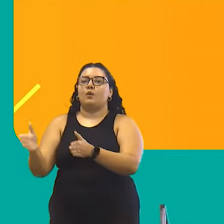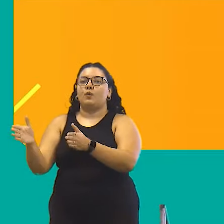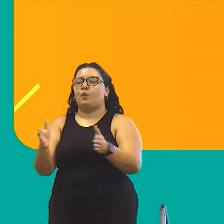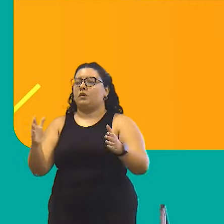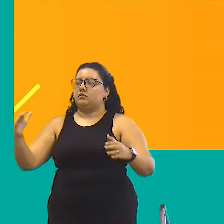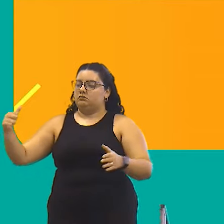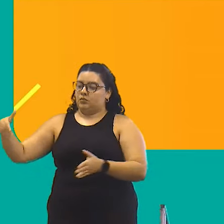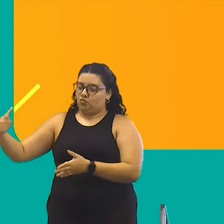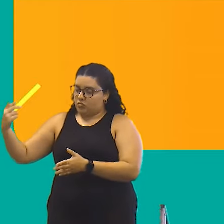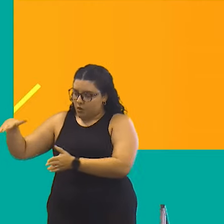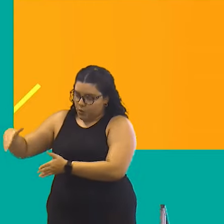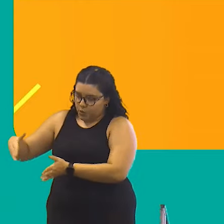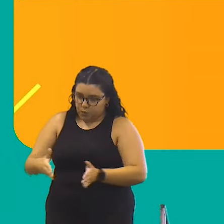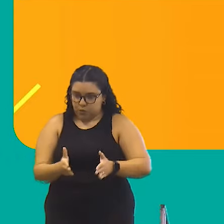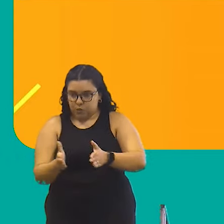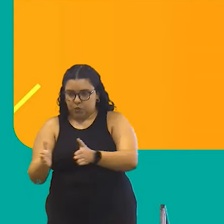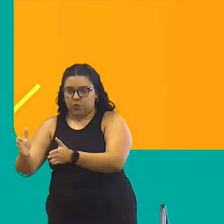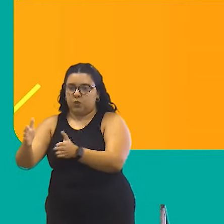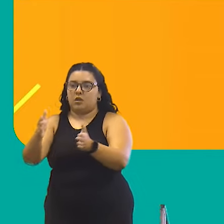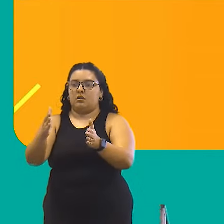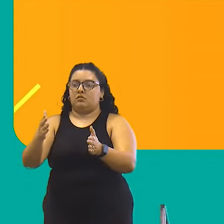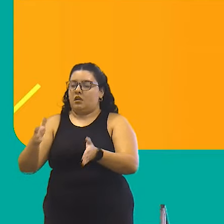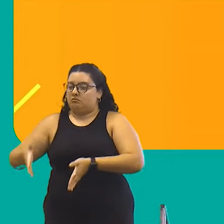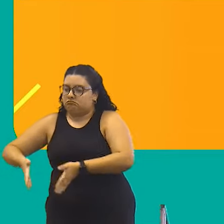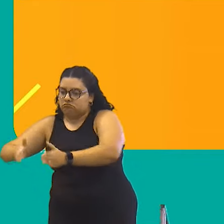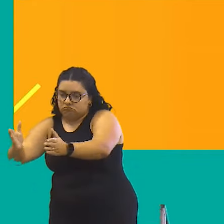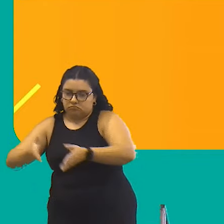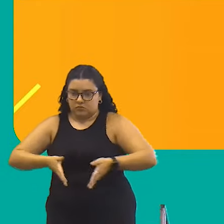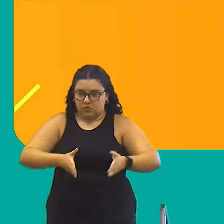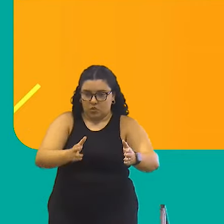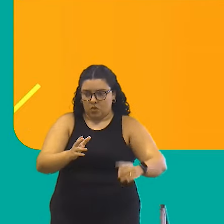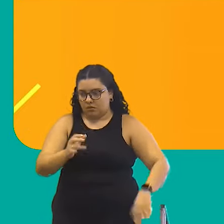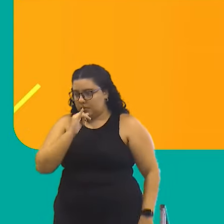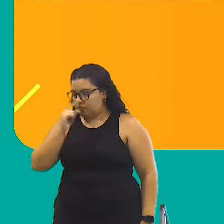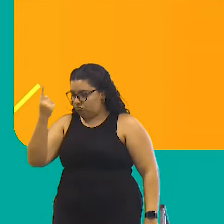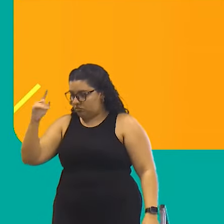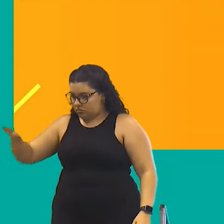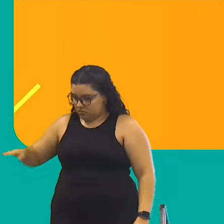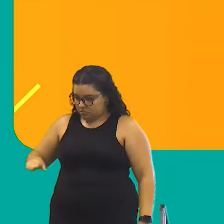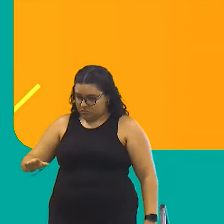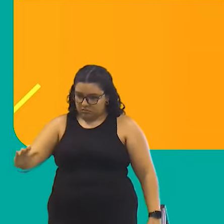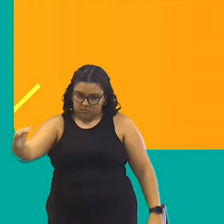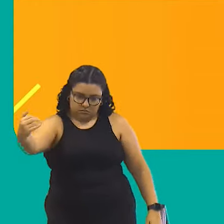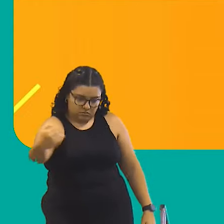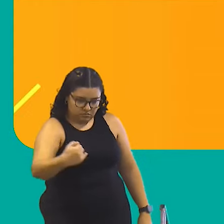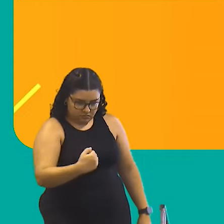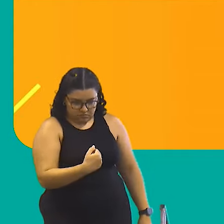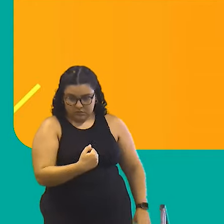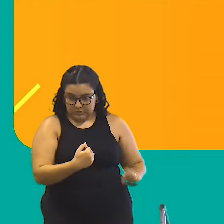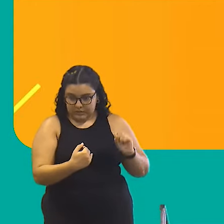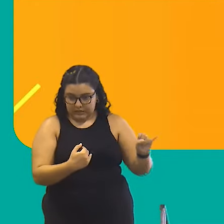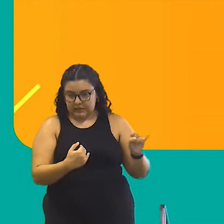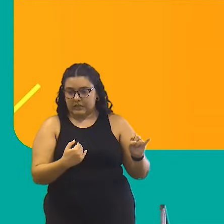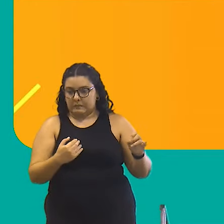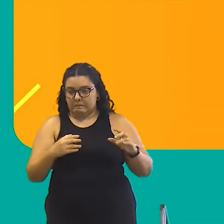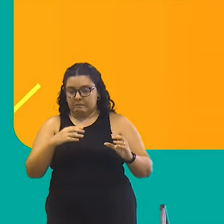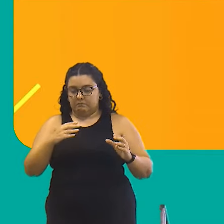uma rua, em série com outra rua, o mesmo carro que entra por uma, sai pela outra. Tudo